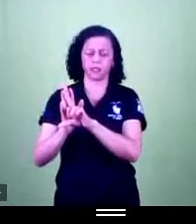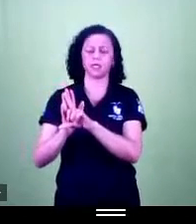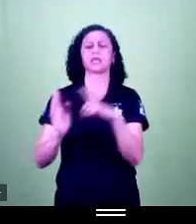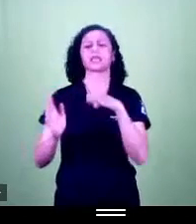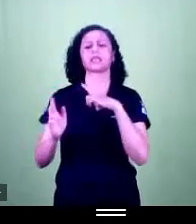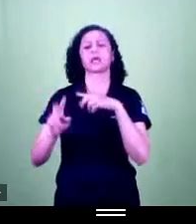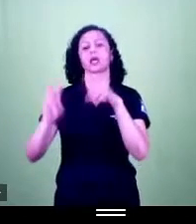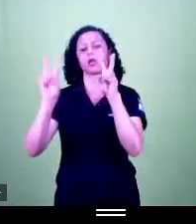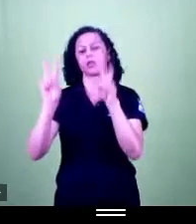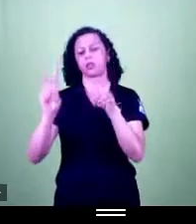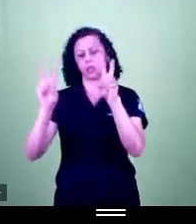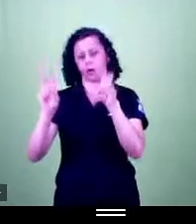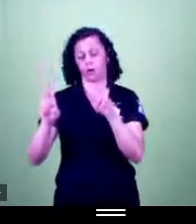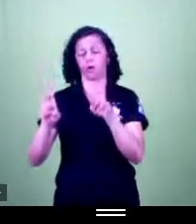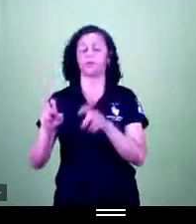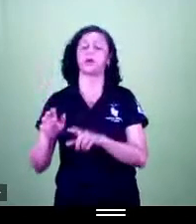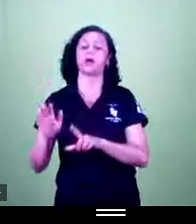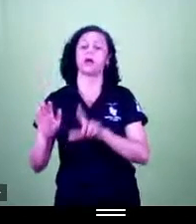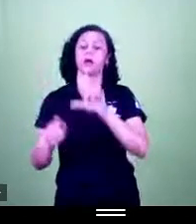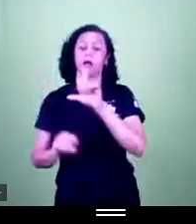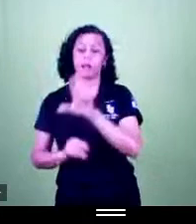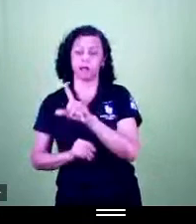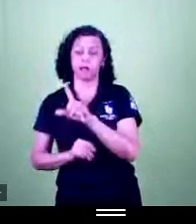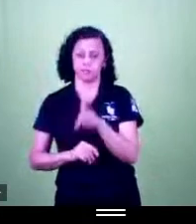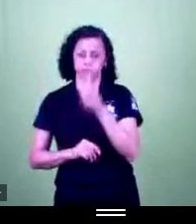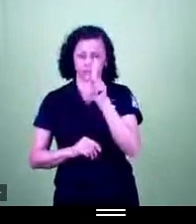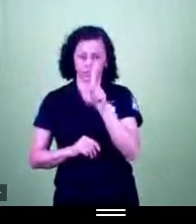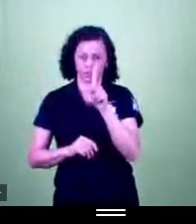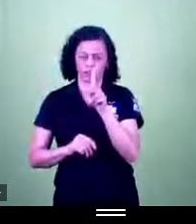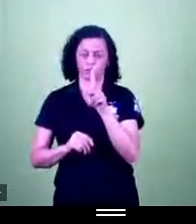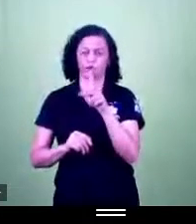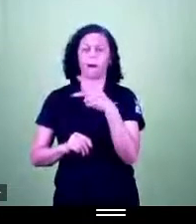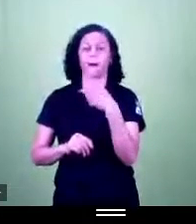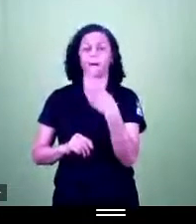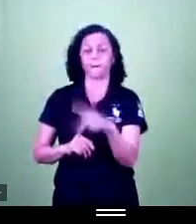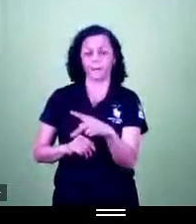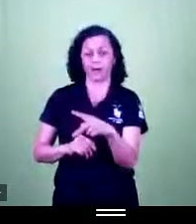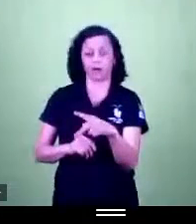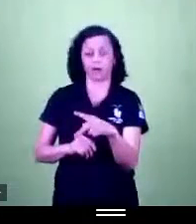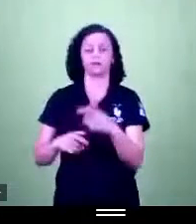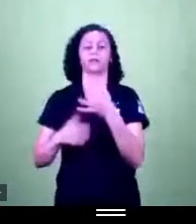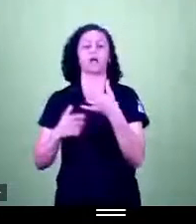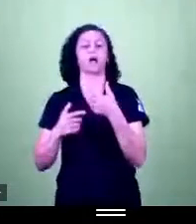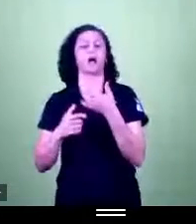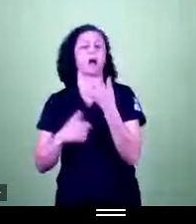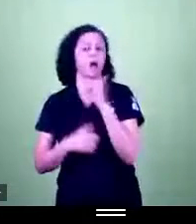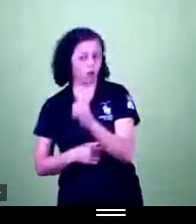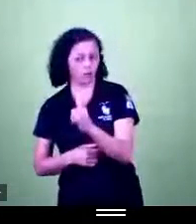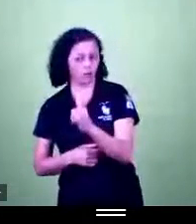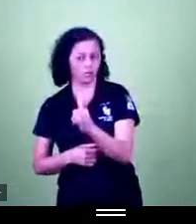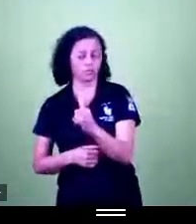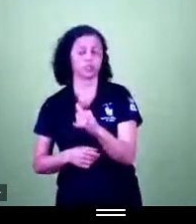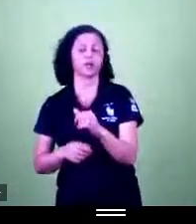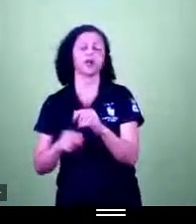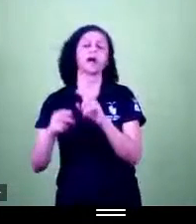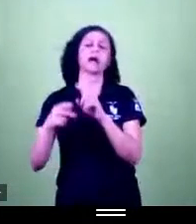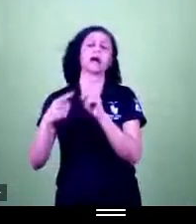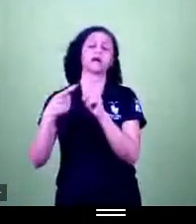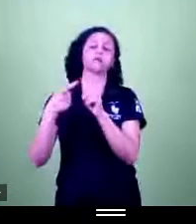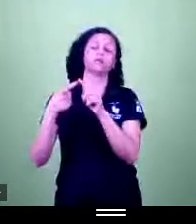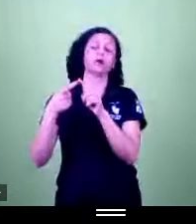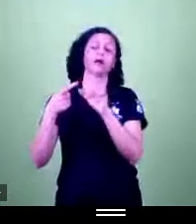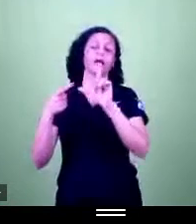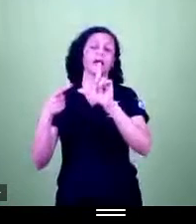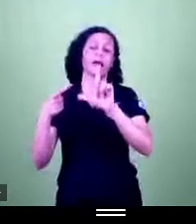como lei de Kirchhoff para a corrente. Simplesmente LKC. Por que LKC? Lei de